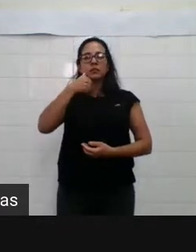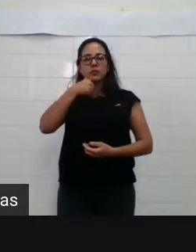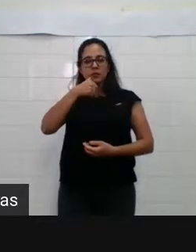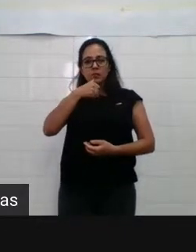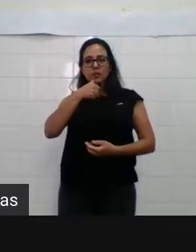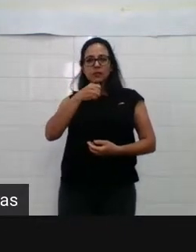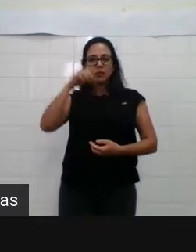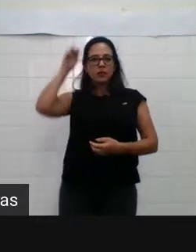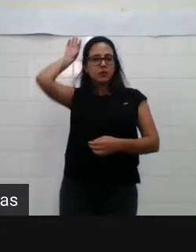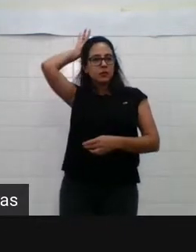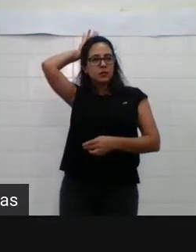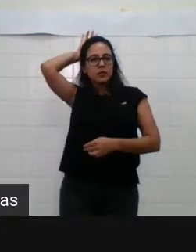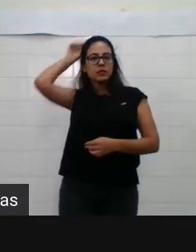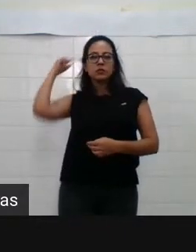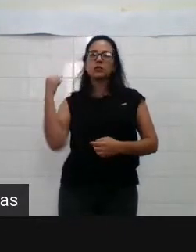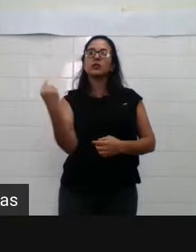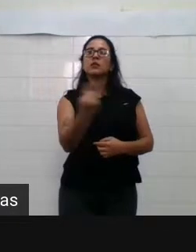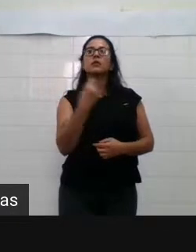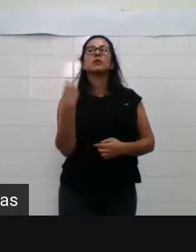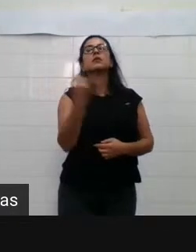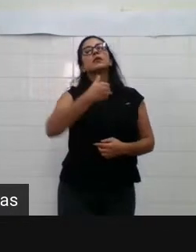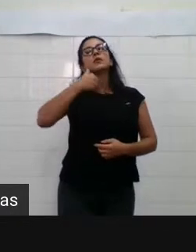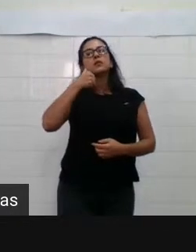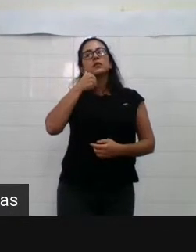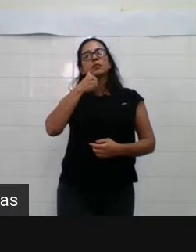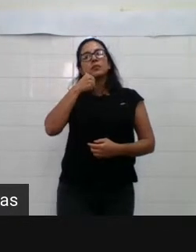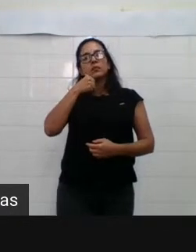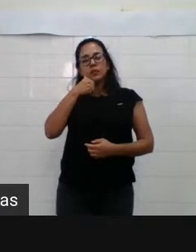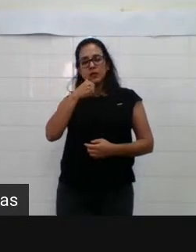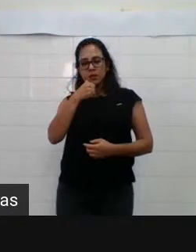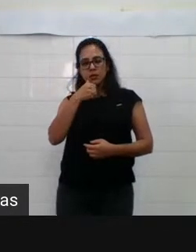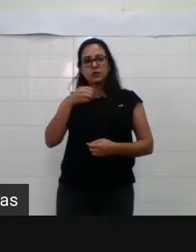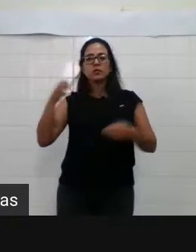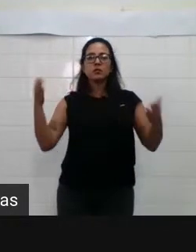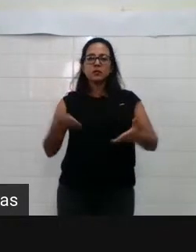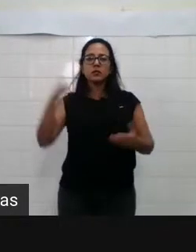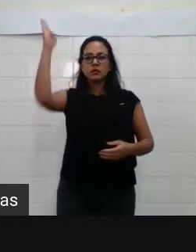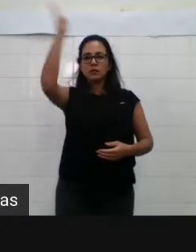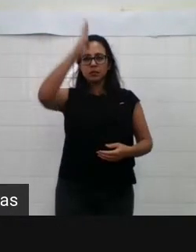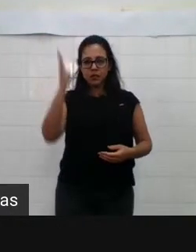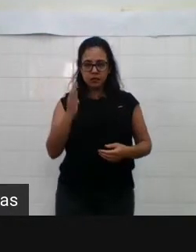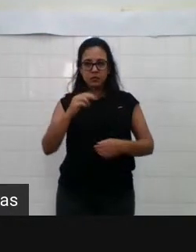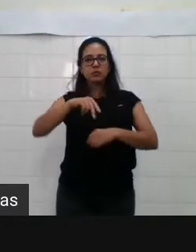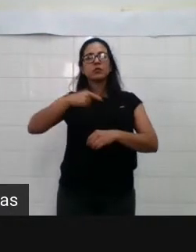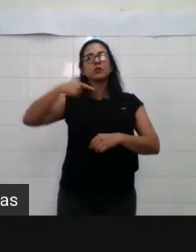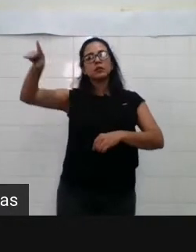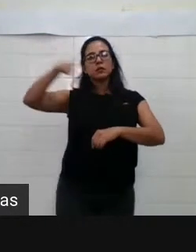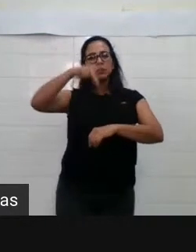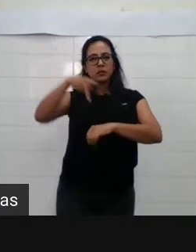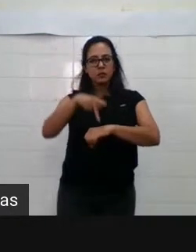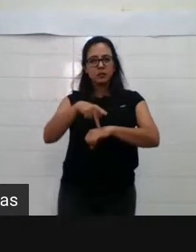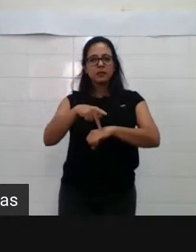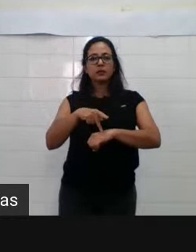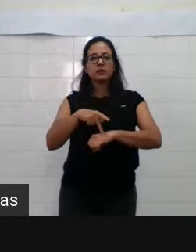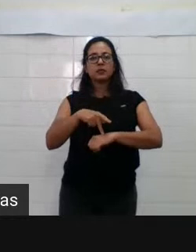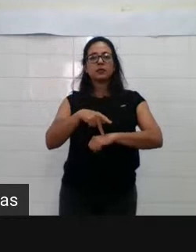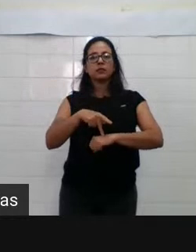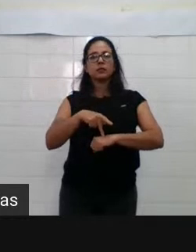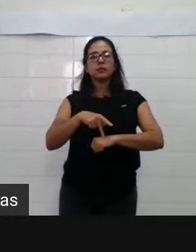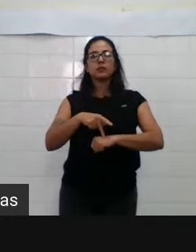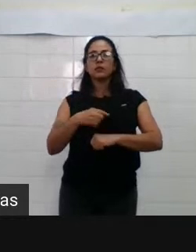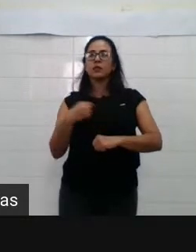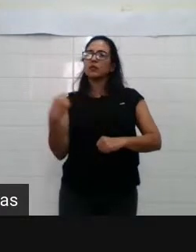que nós, mulheres, aqui neste país e fora daqui, que a gente